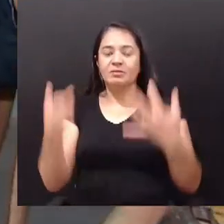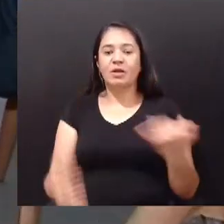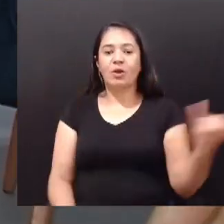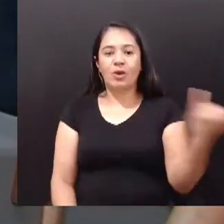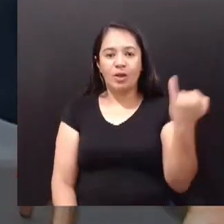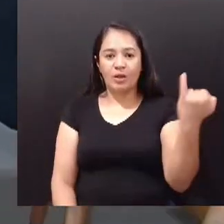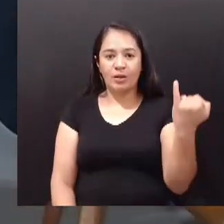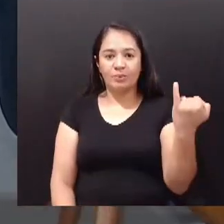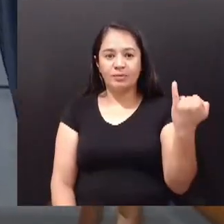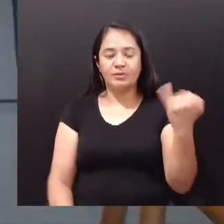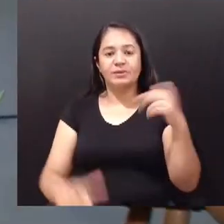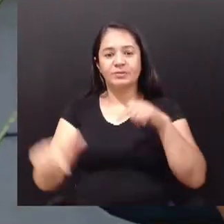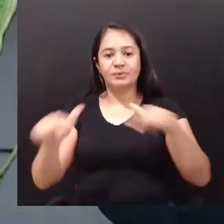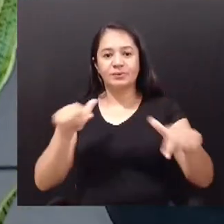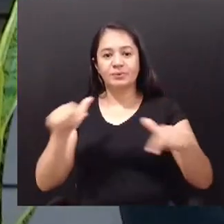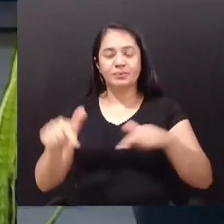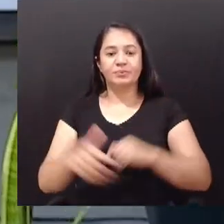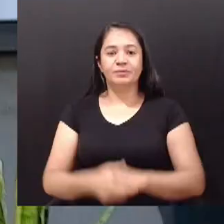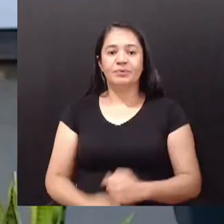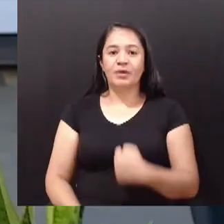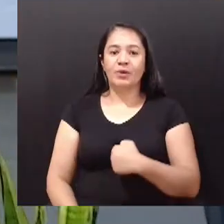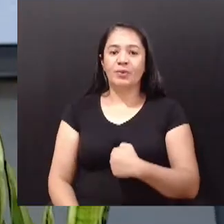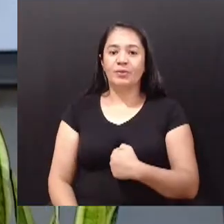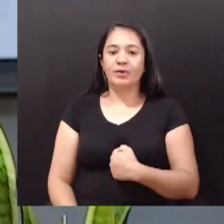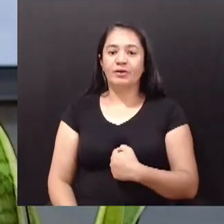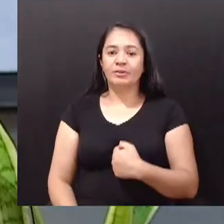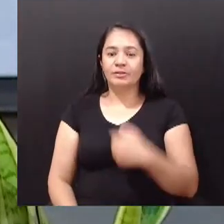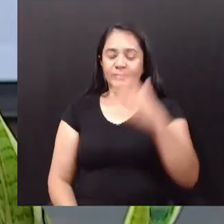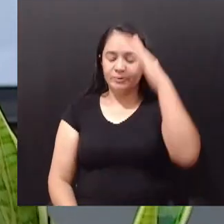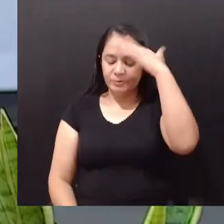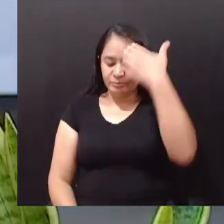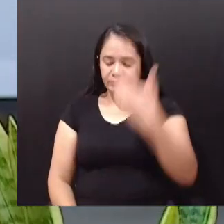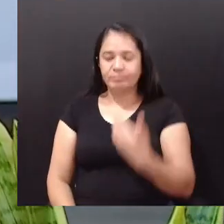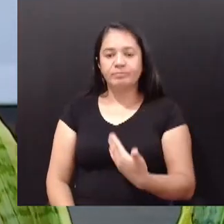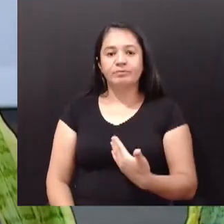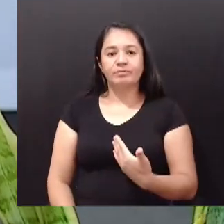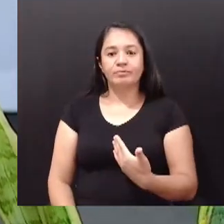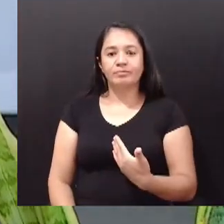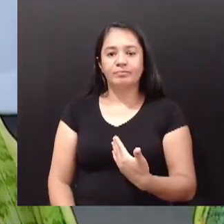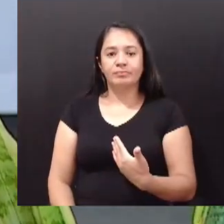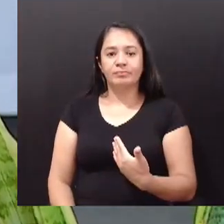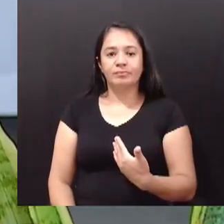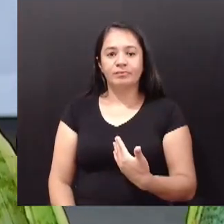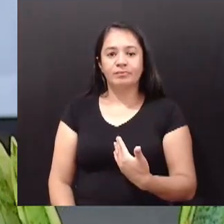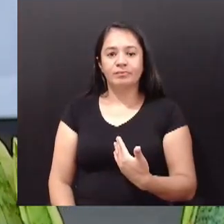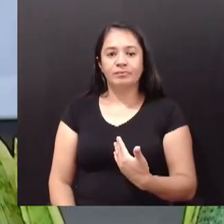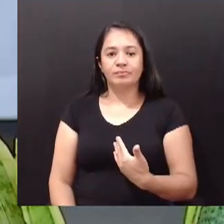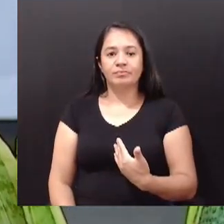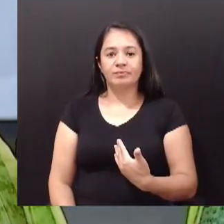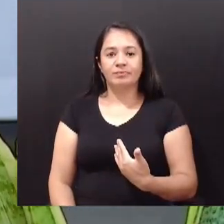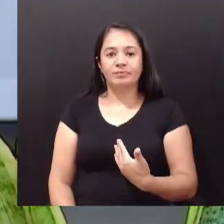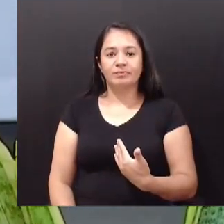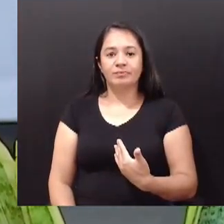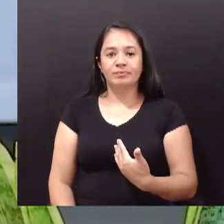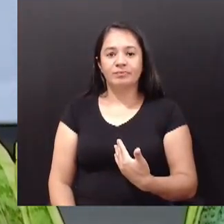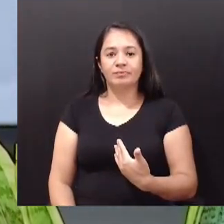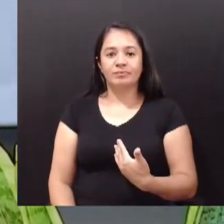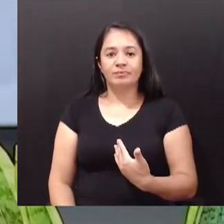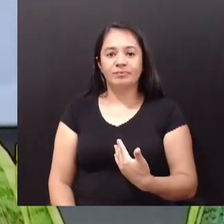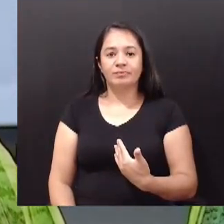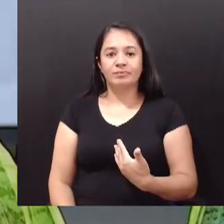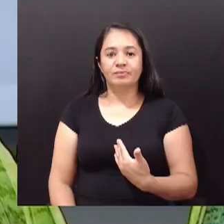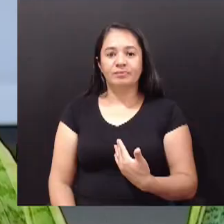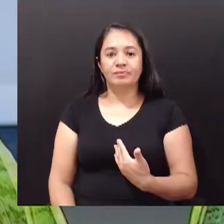trabalho. Para mim é uma grande honra estar fazendo essa singela homenagem a Daniel de Almeida e